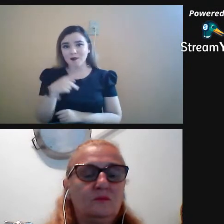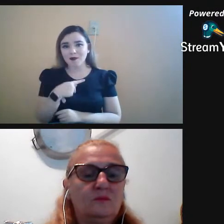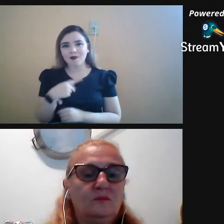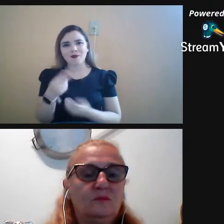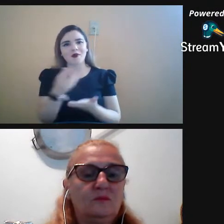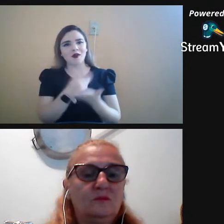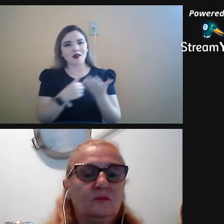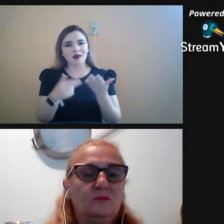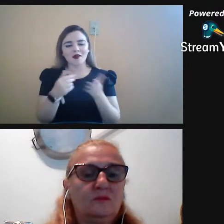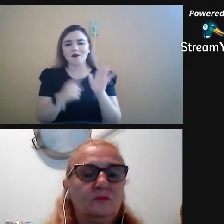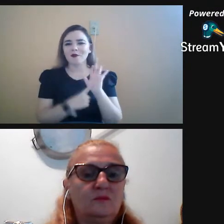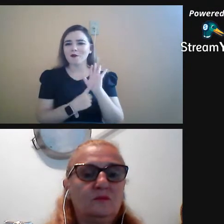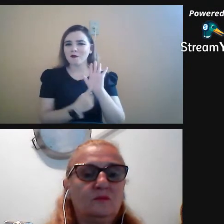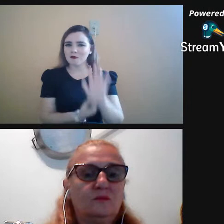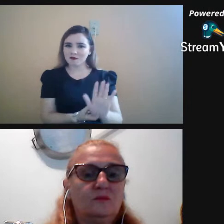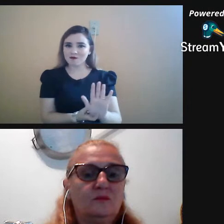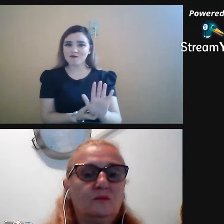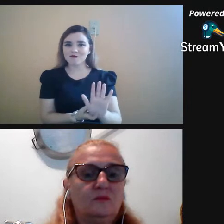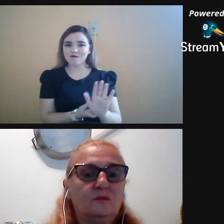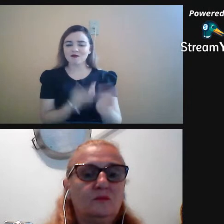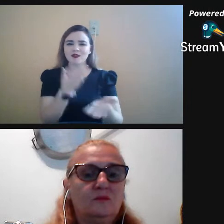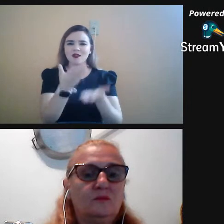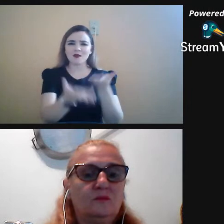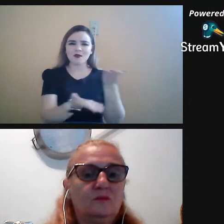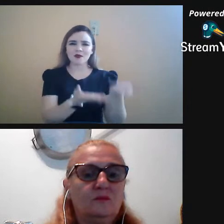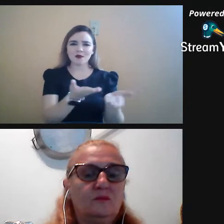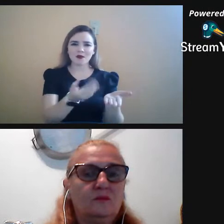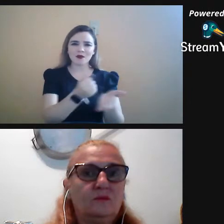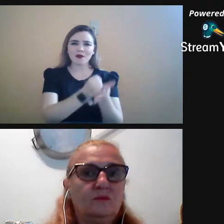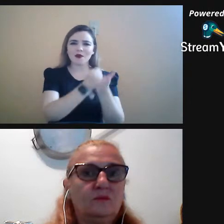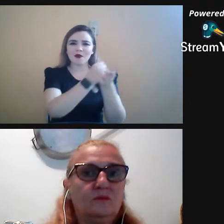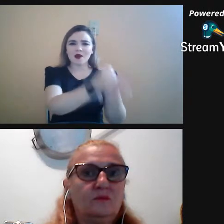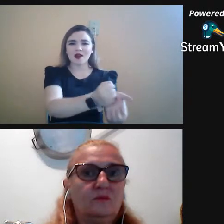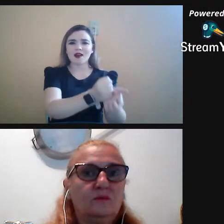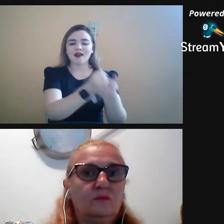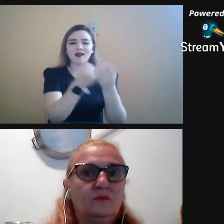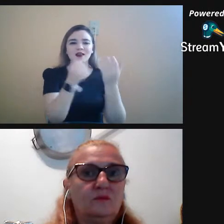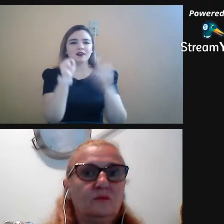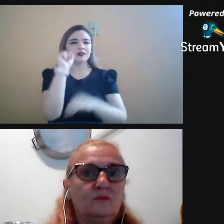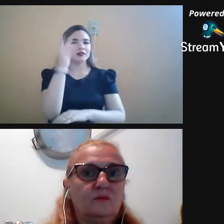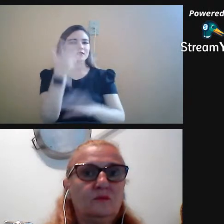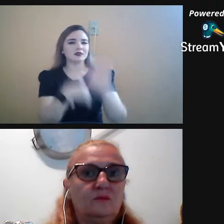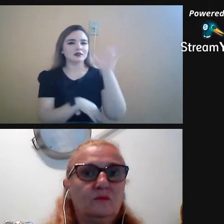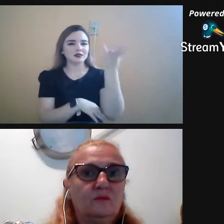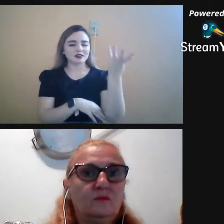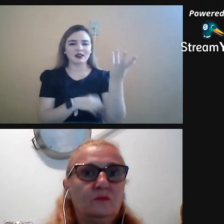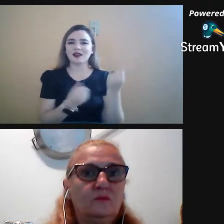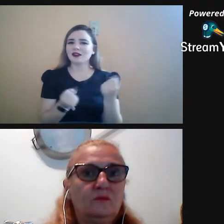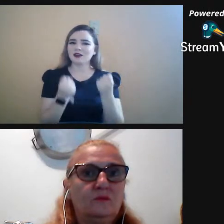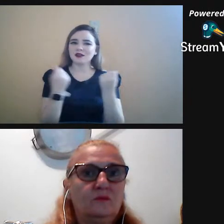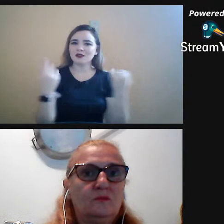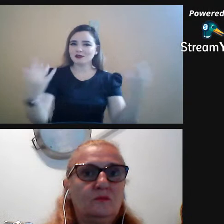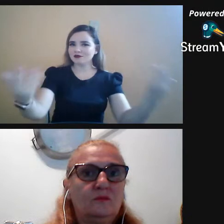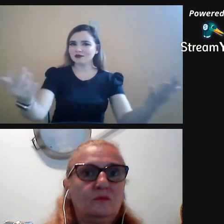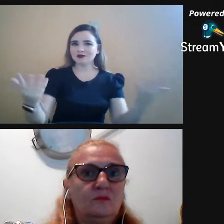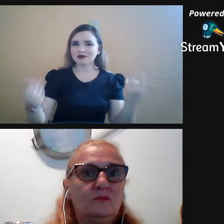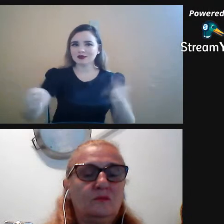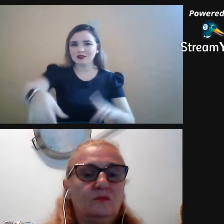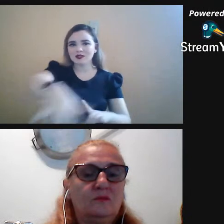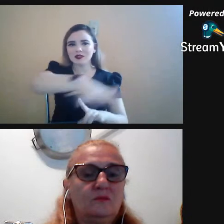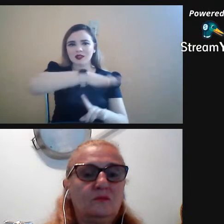a preservação da natureza, do meio ambiente, você não precisa também,